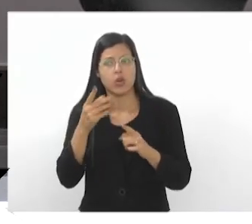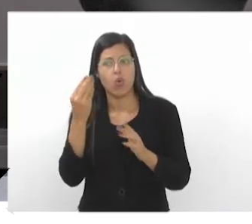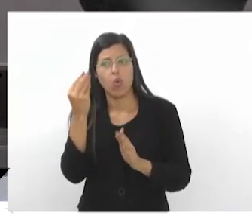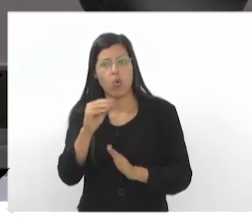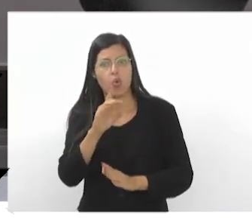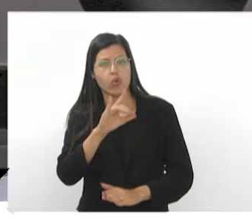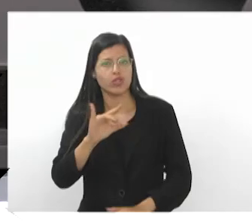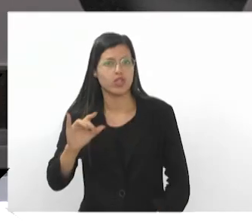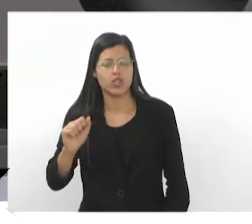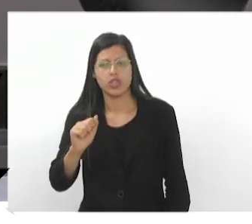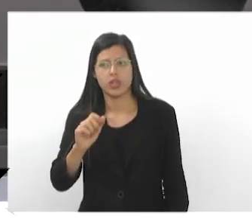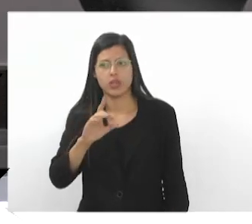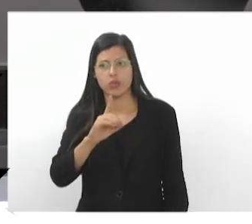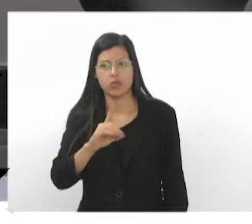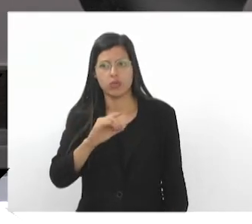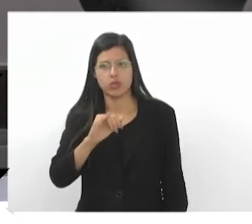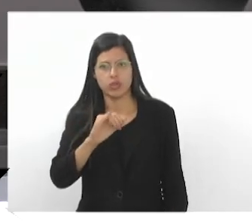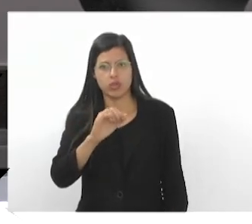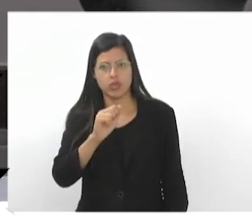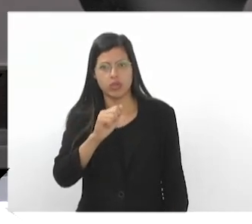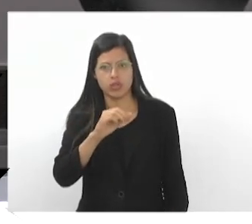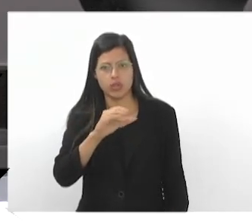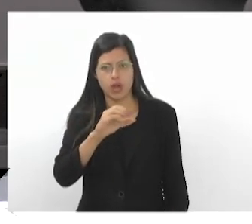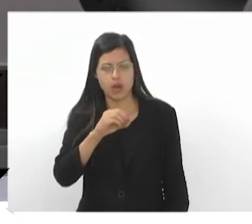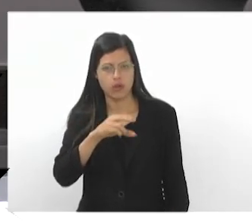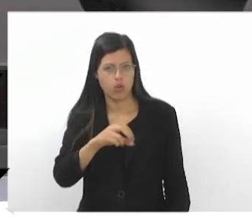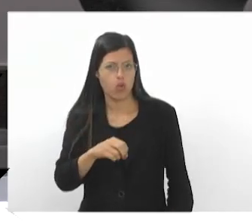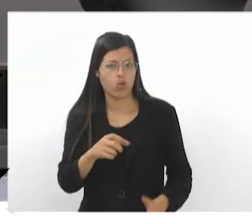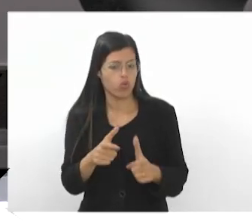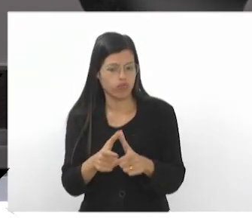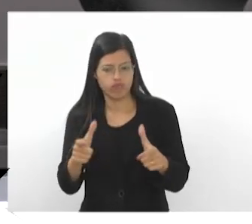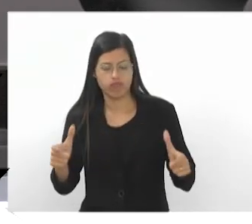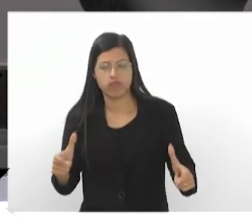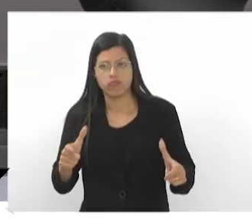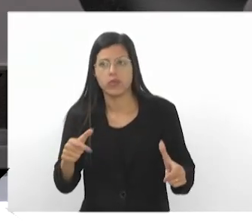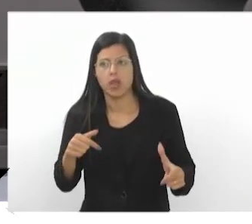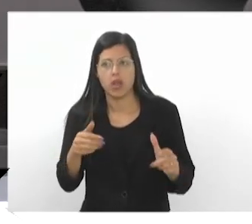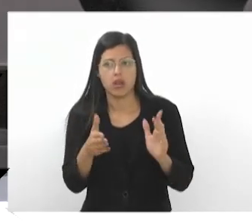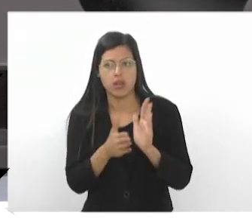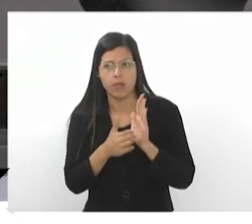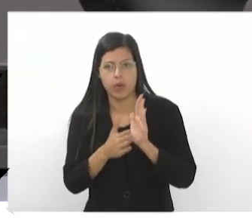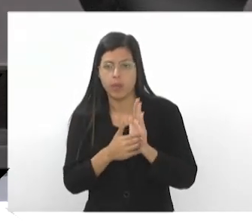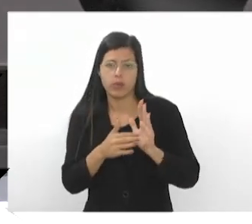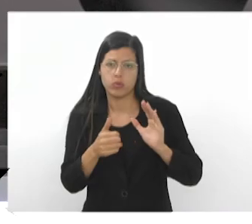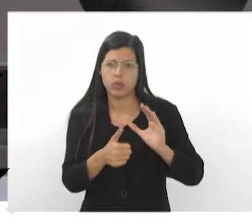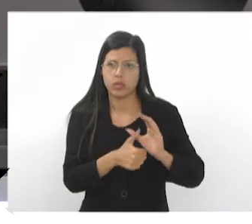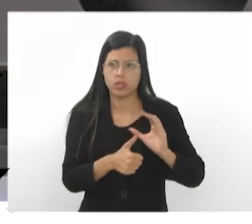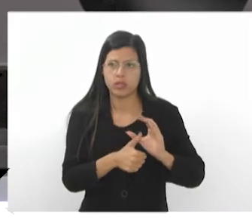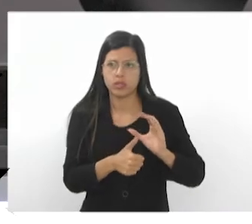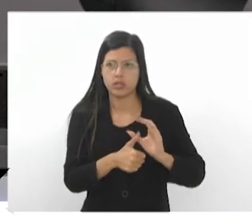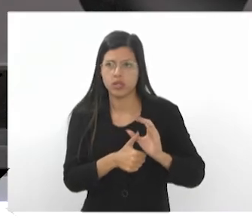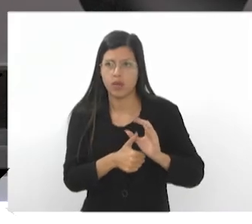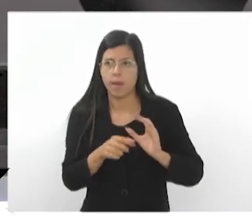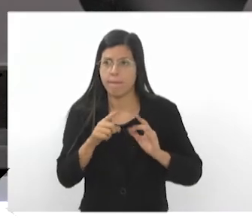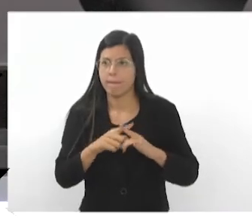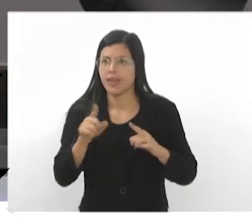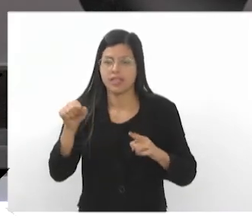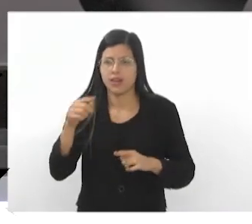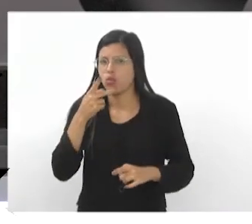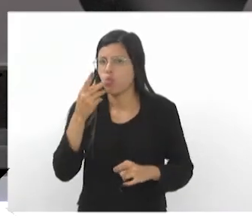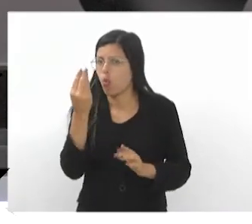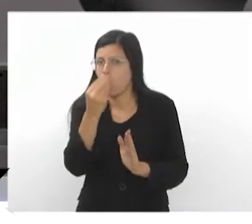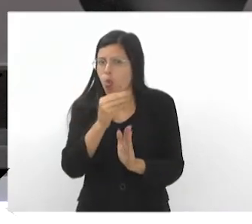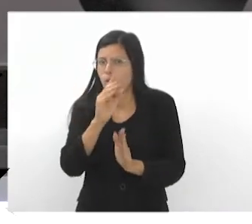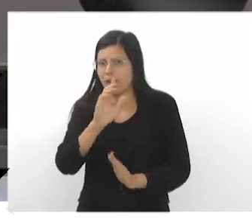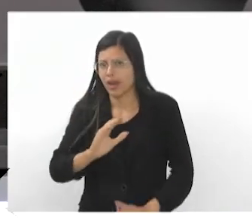aí ele acrescentou, esclareceu, o diácono que ele está propondo é o cristão. É justamente por isso. Quando o deputado Mas Malafaia ele não apresenta disse uma que é o emenda,